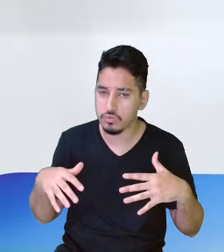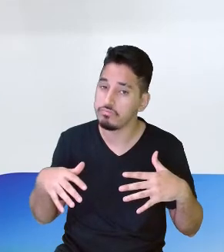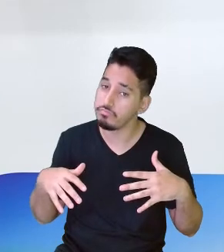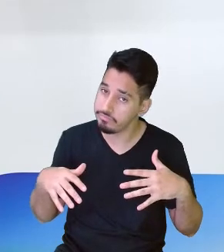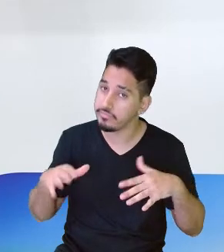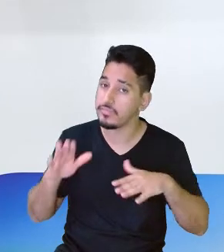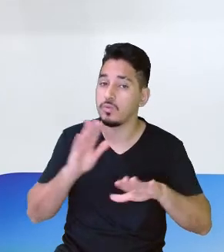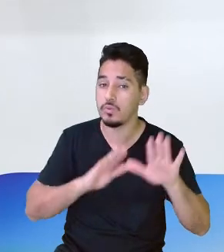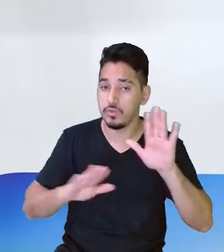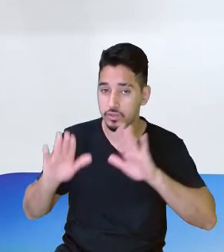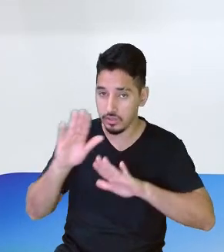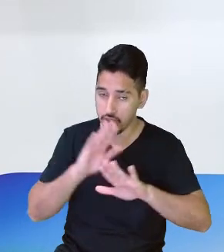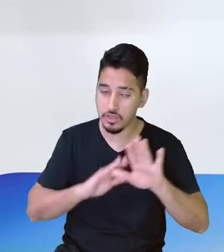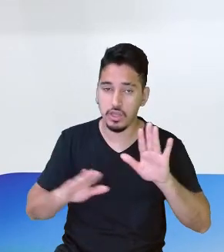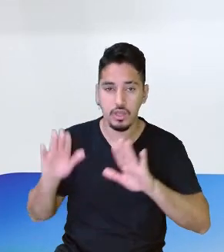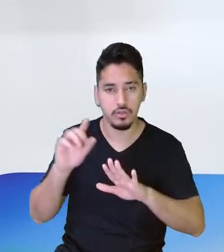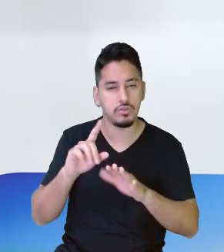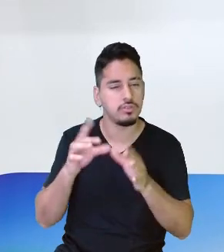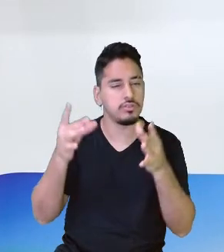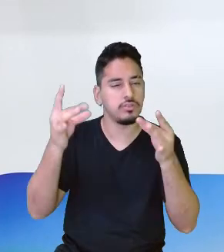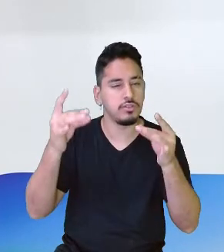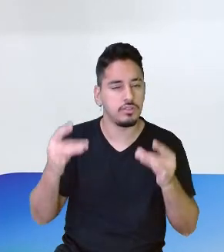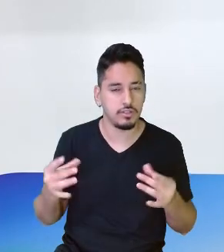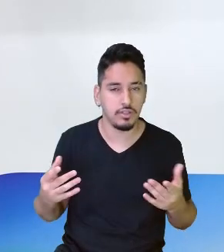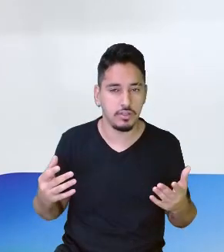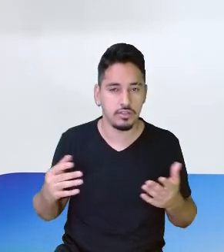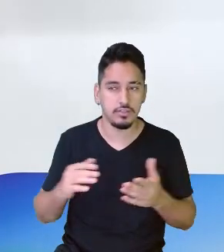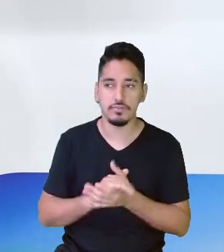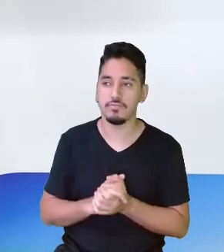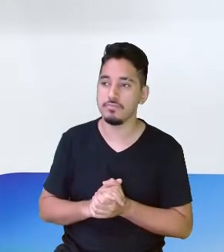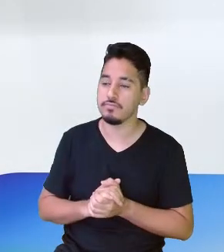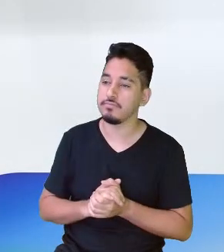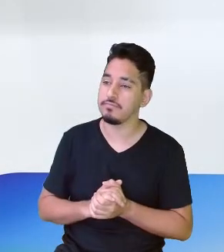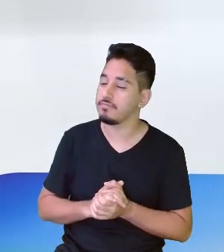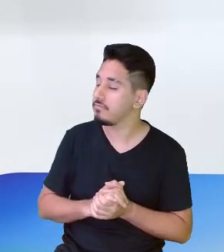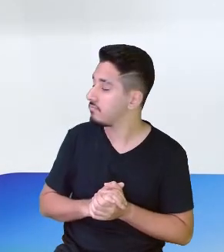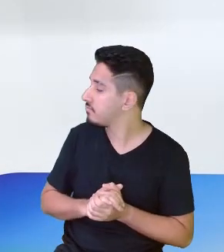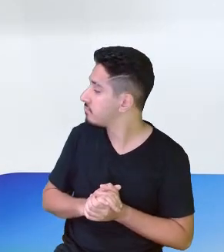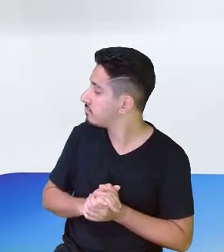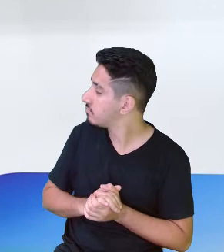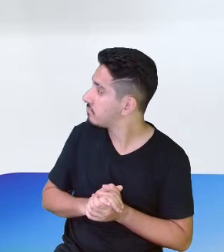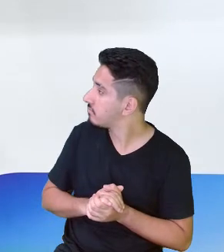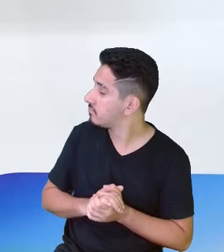muito cuidado com esses detalhezinhos, tá? E aqui,